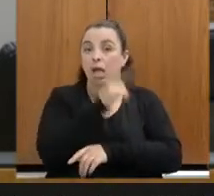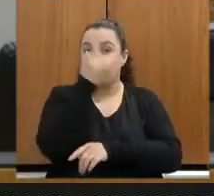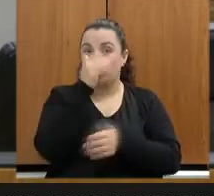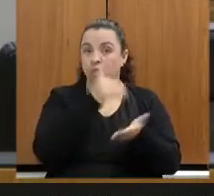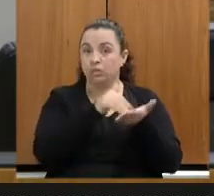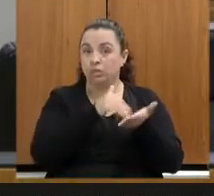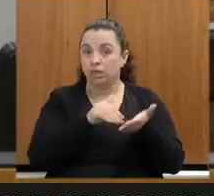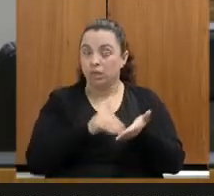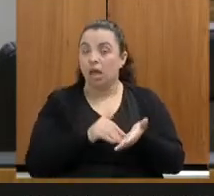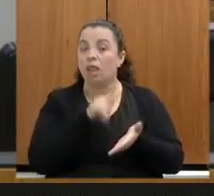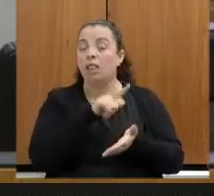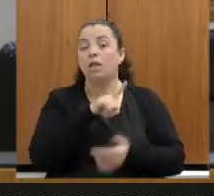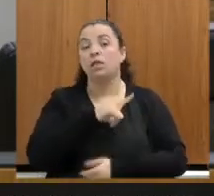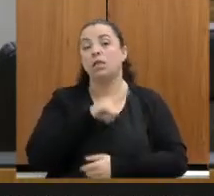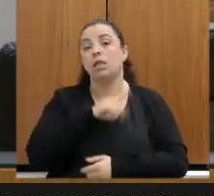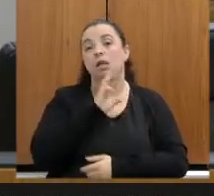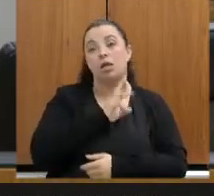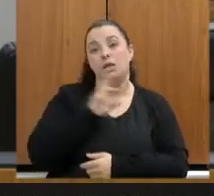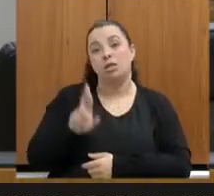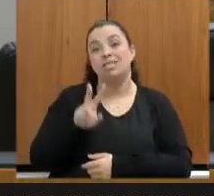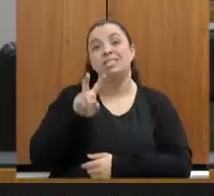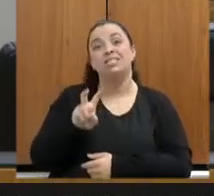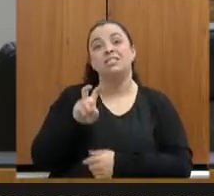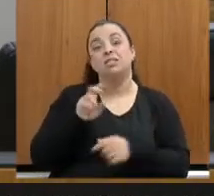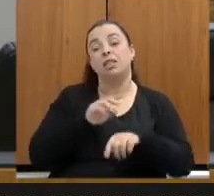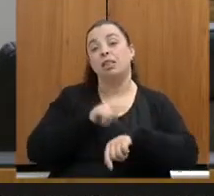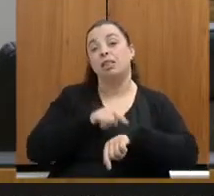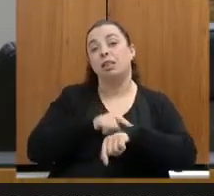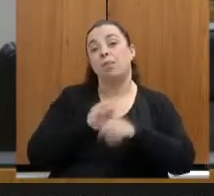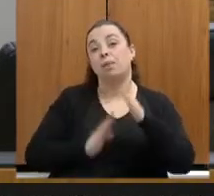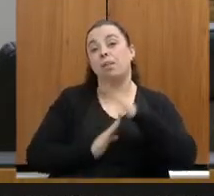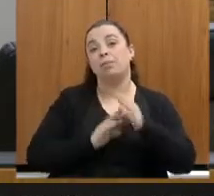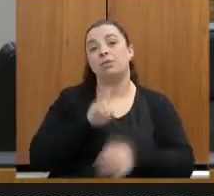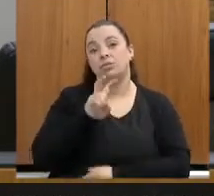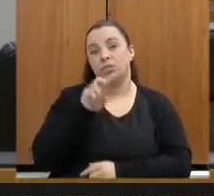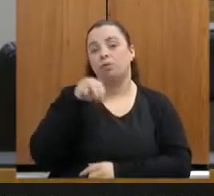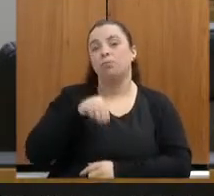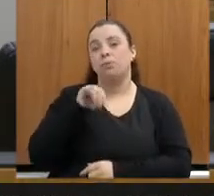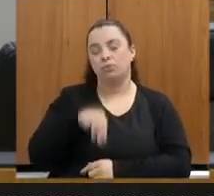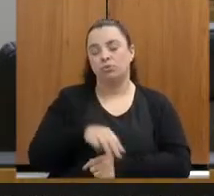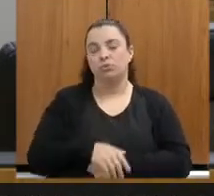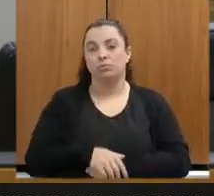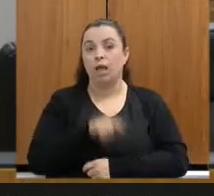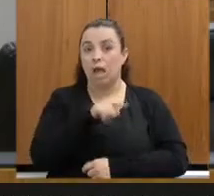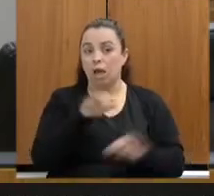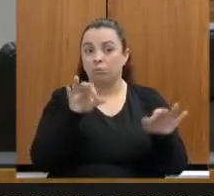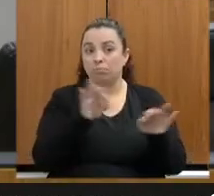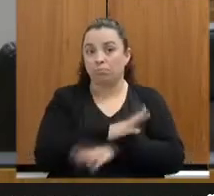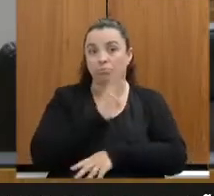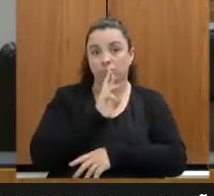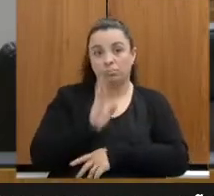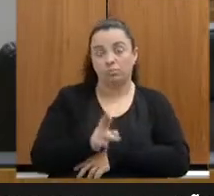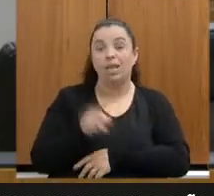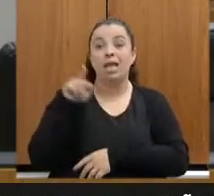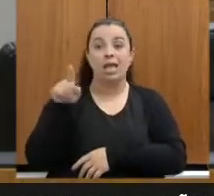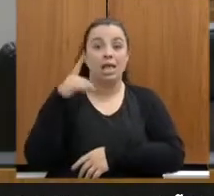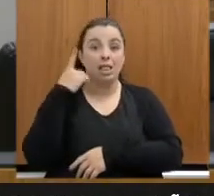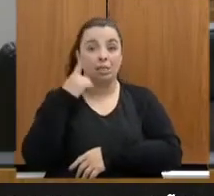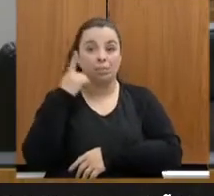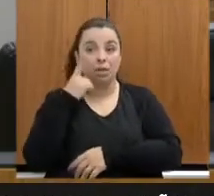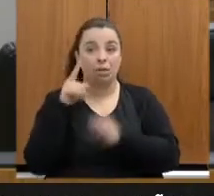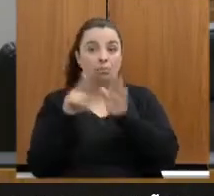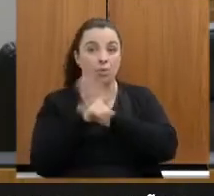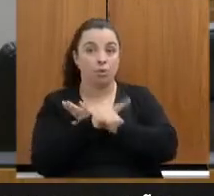Estadual disporá de cinco minutos para respondê-la após a resposta da autoridade Estadual o deputado que o